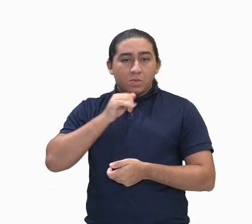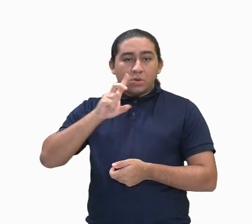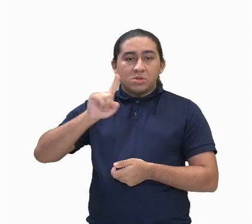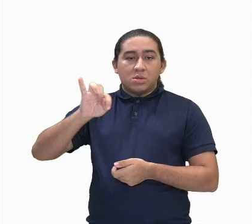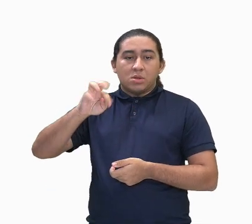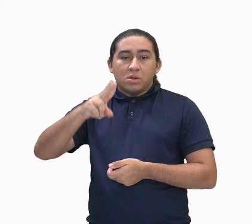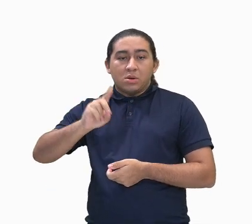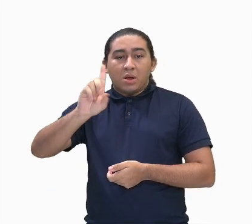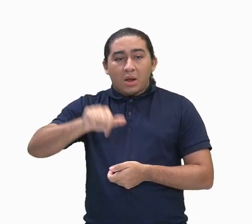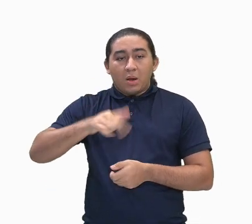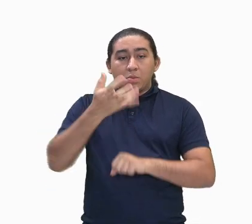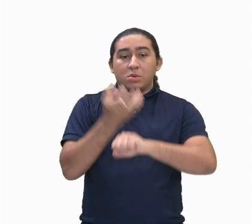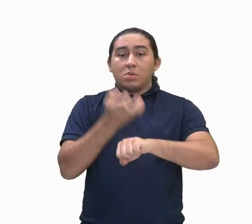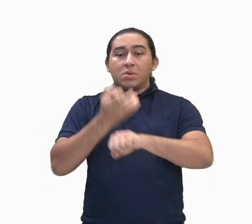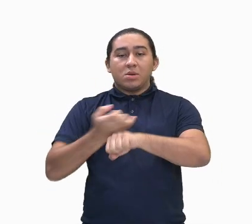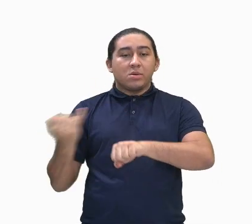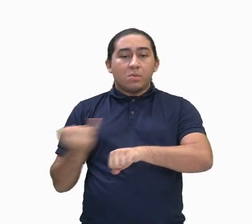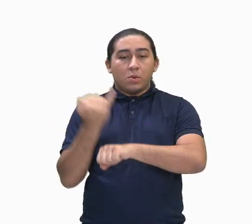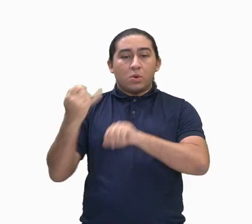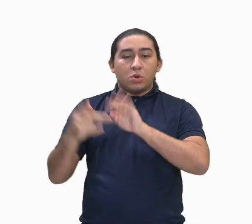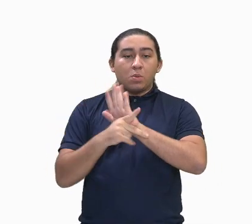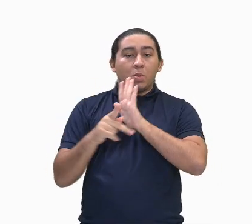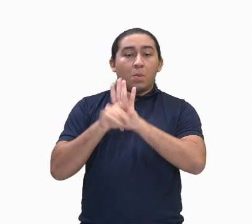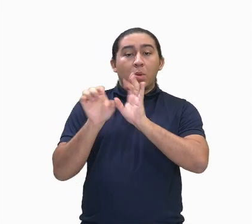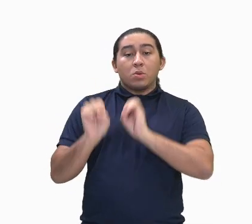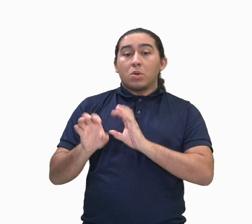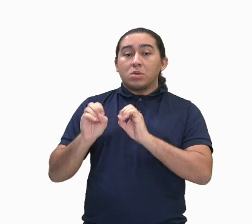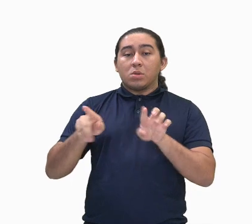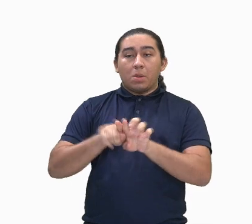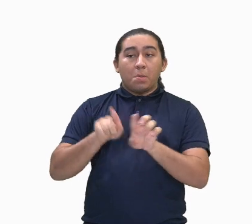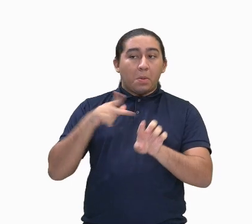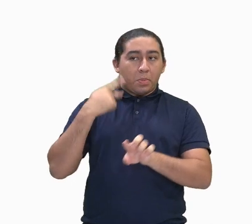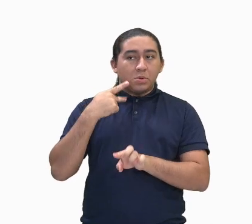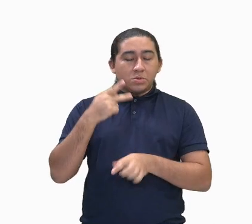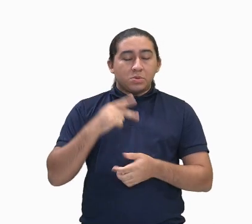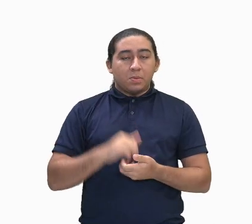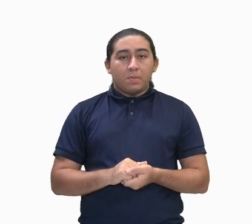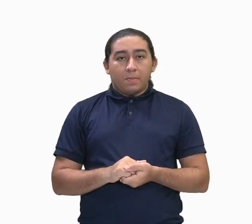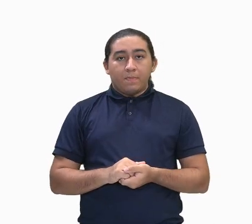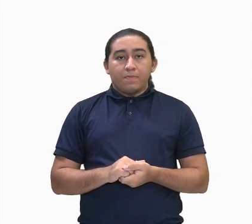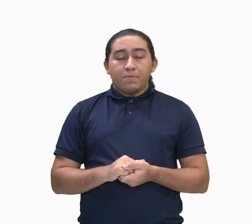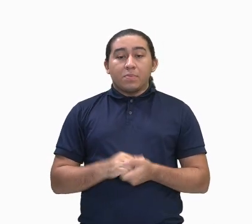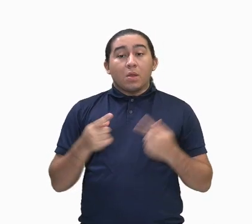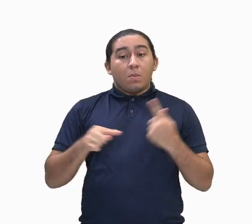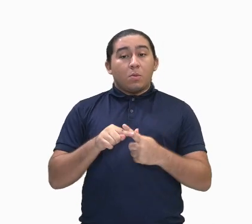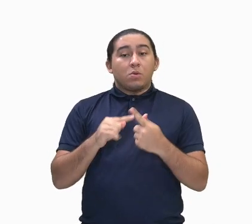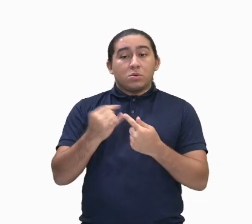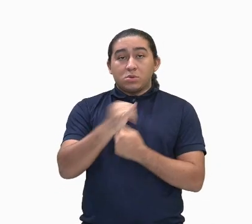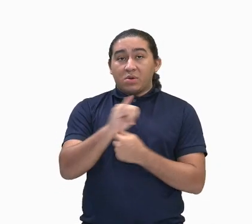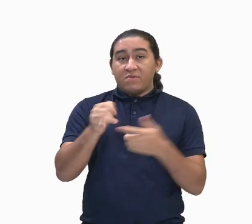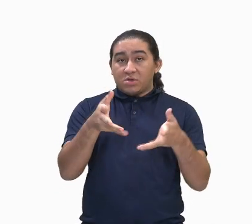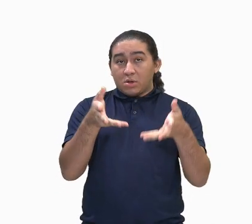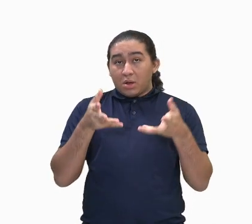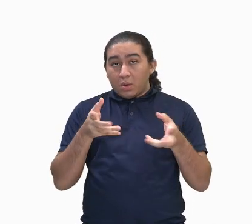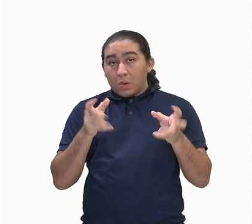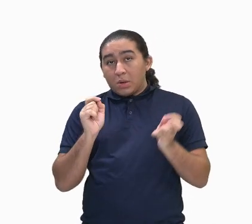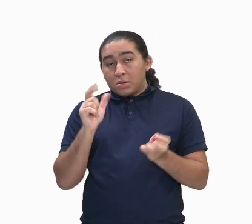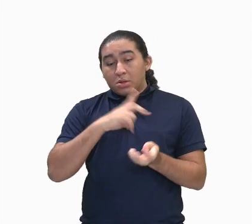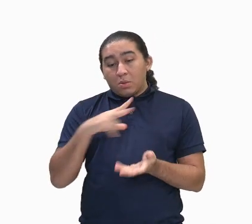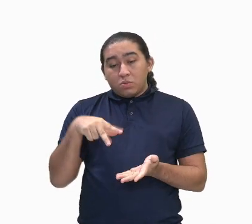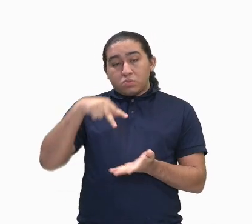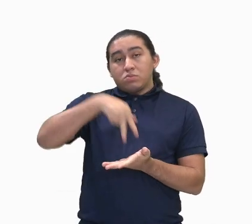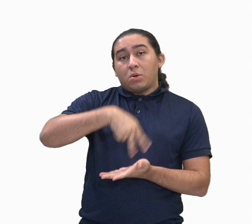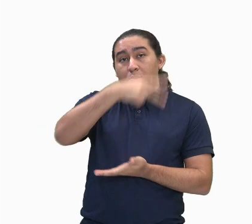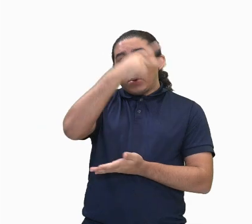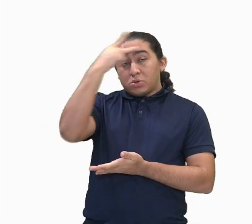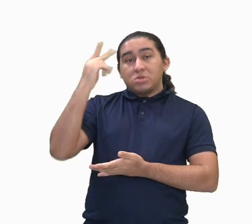disciplina essencial para a educação e a política, porque para você ser bem educado, para você